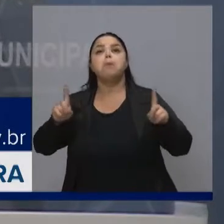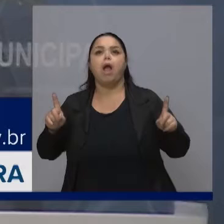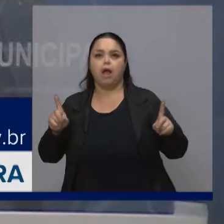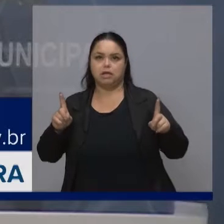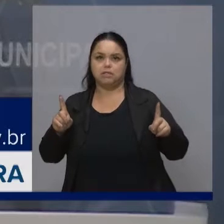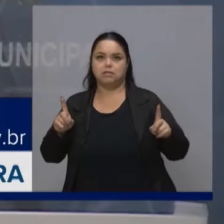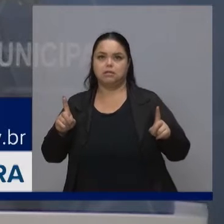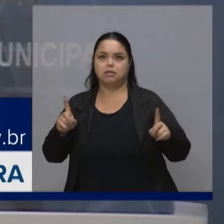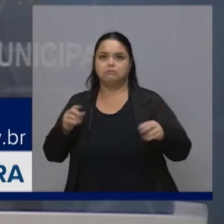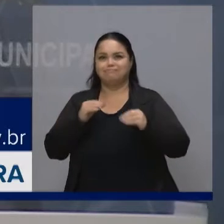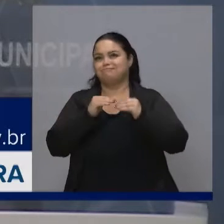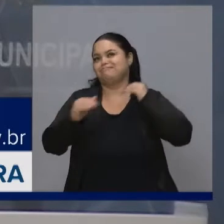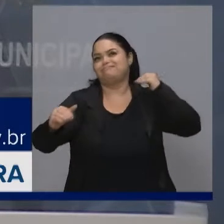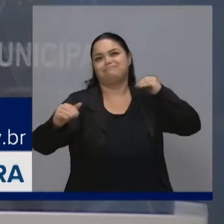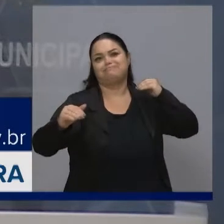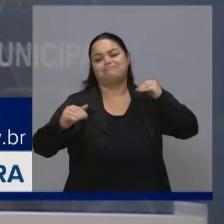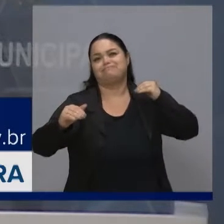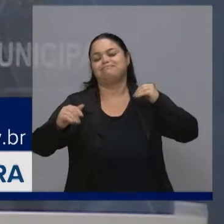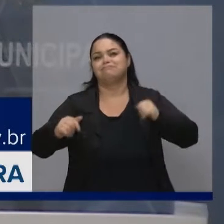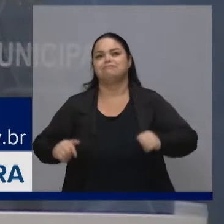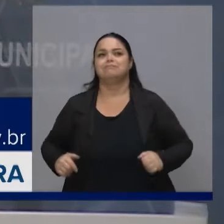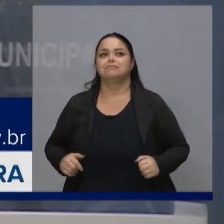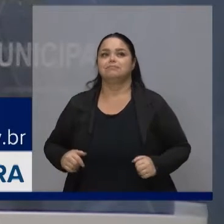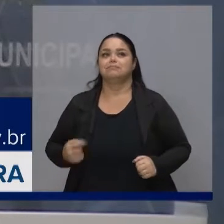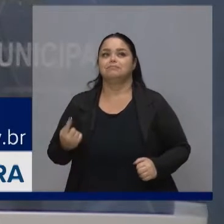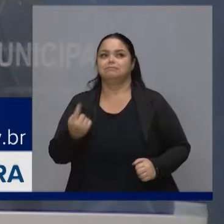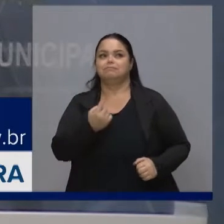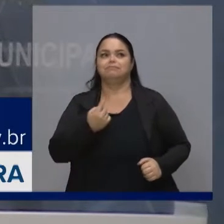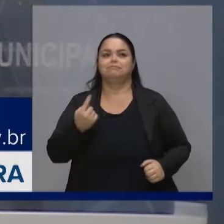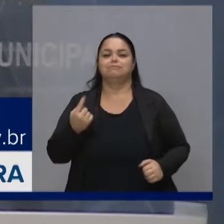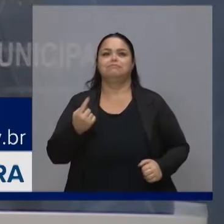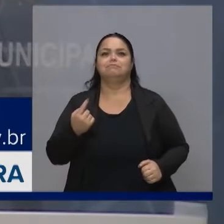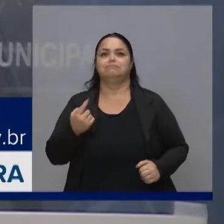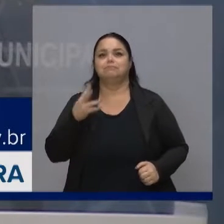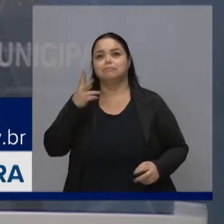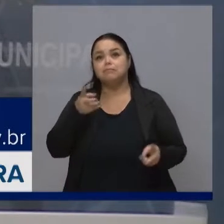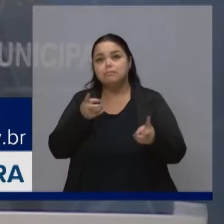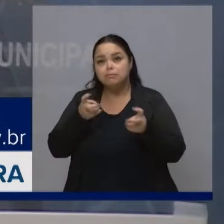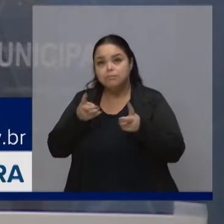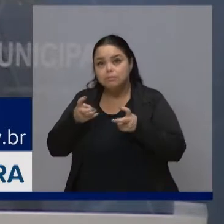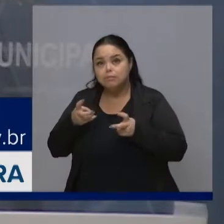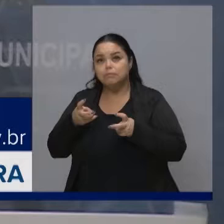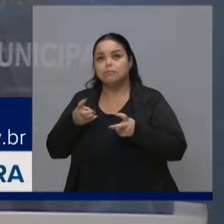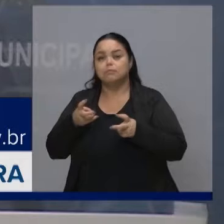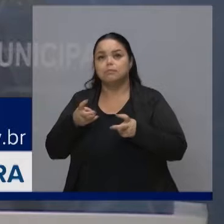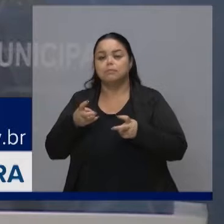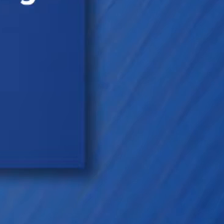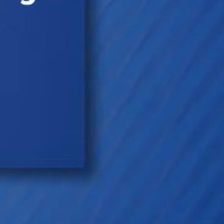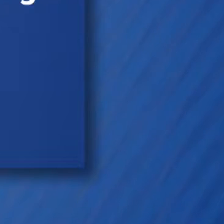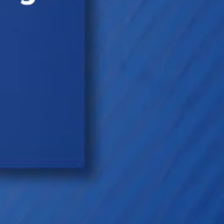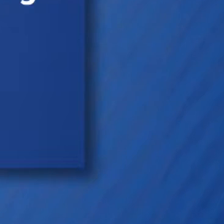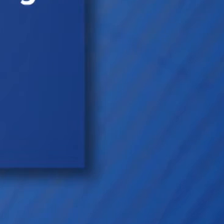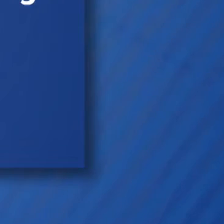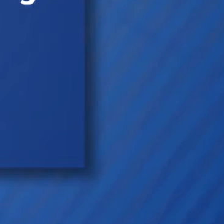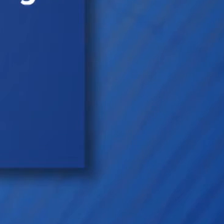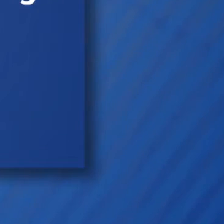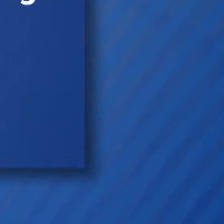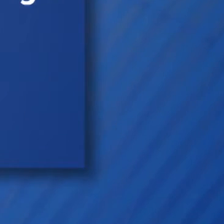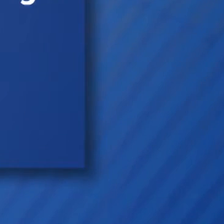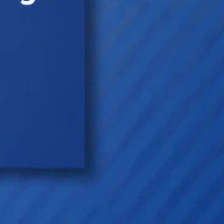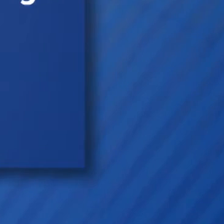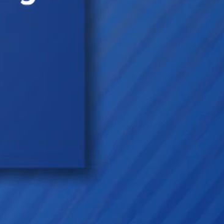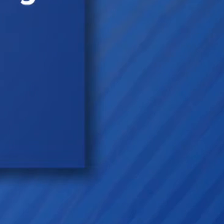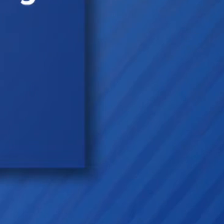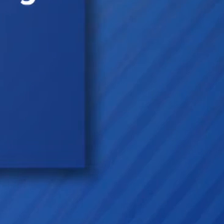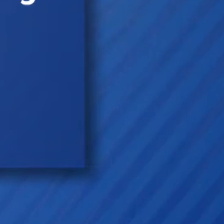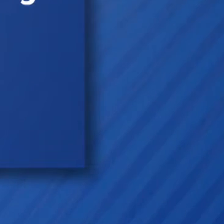Bispo, que destacou ações do Partido Liberal em apoio ao governo federal e ao presidente Jair Bolsonaro. A sessão na íntegra